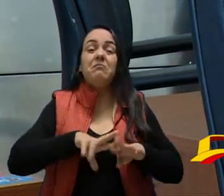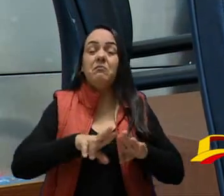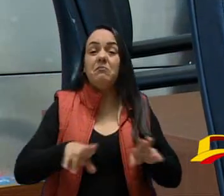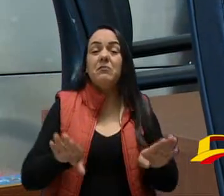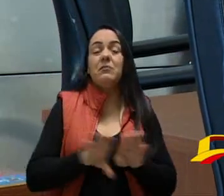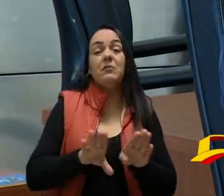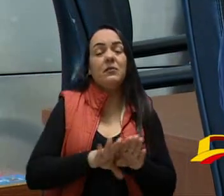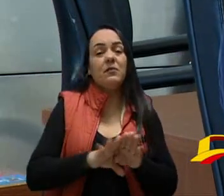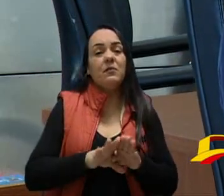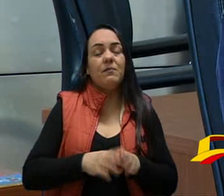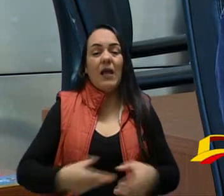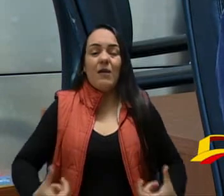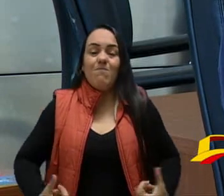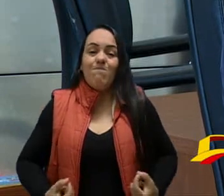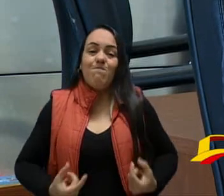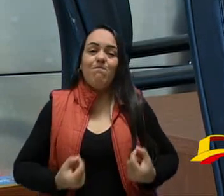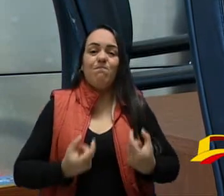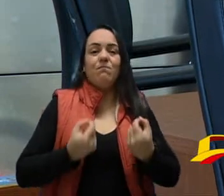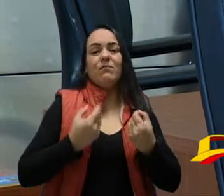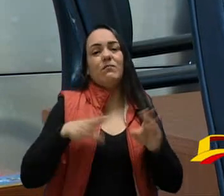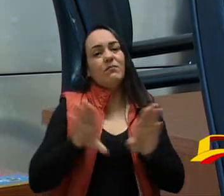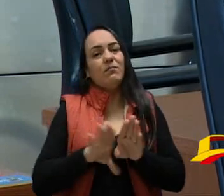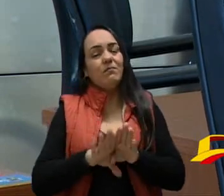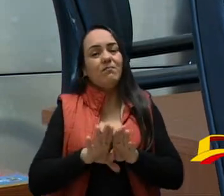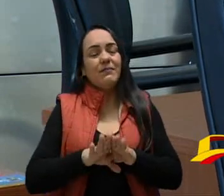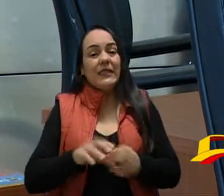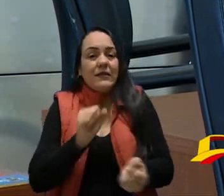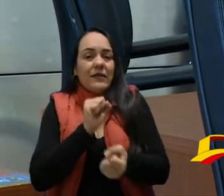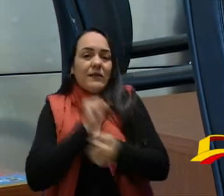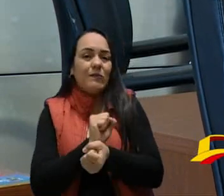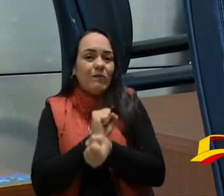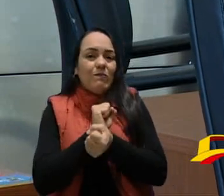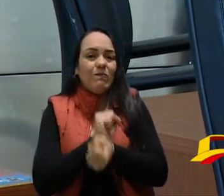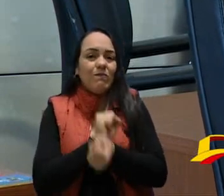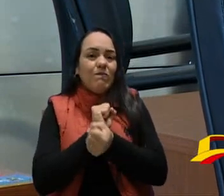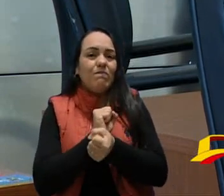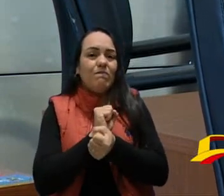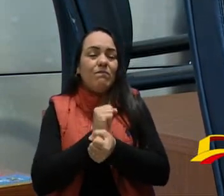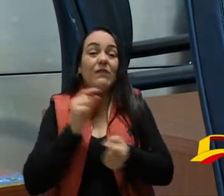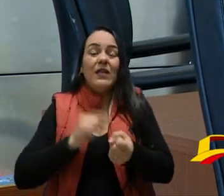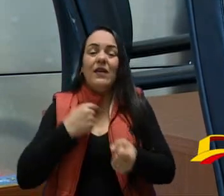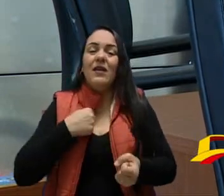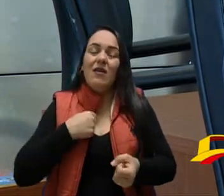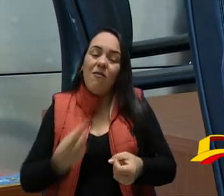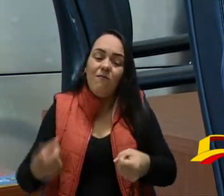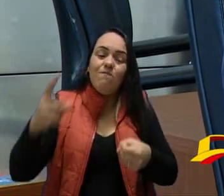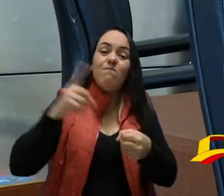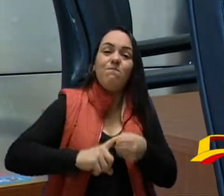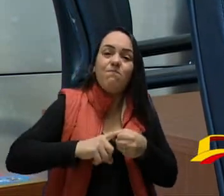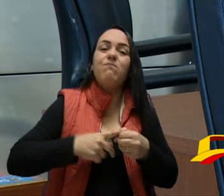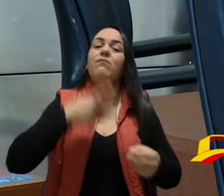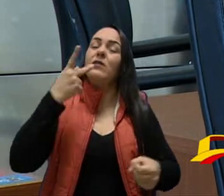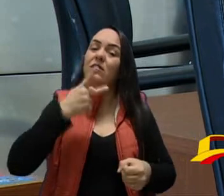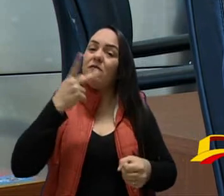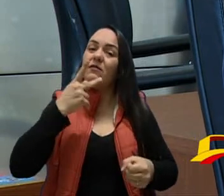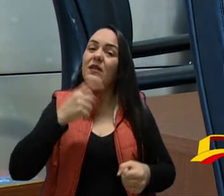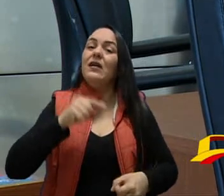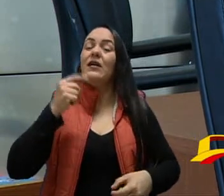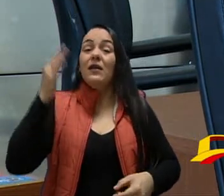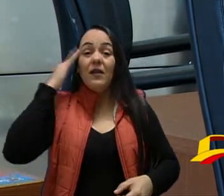pior de todos o câncer tá tá travado isso eu volto a insistir eu sei que vocês estão